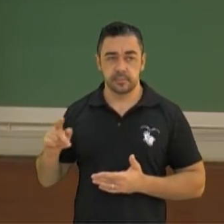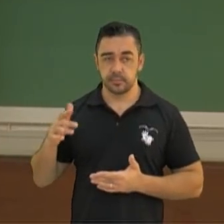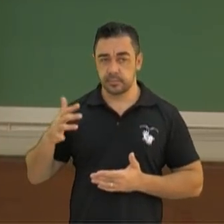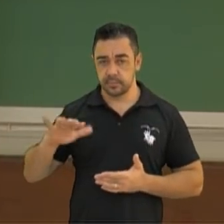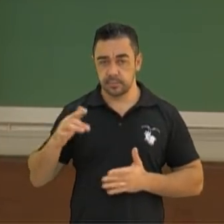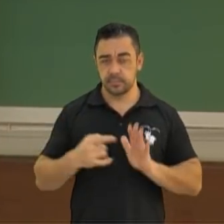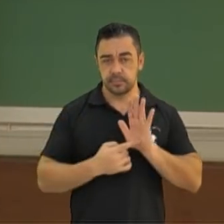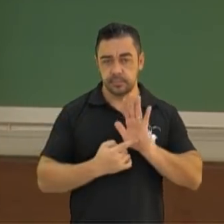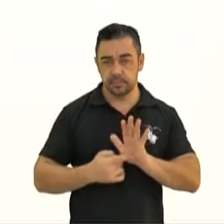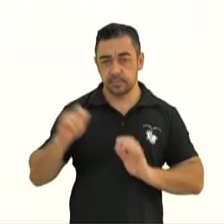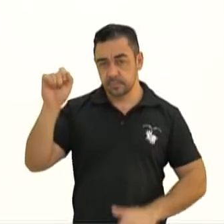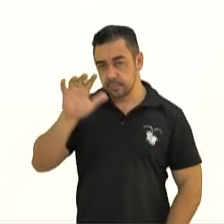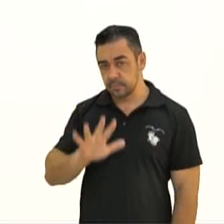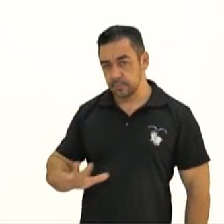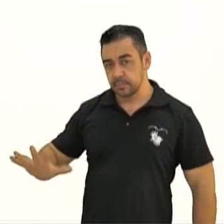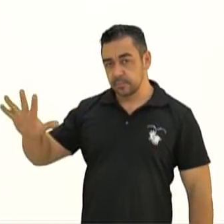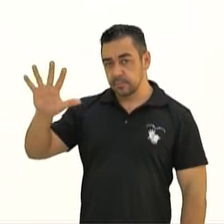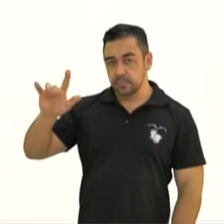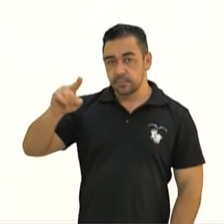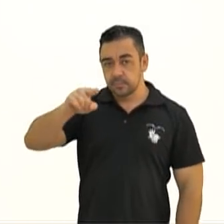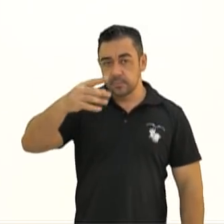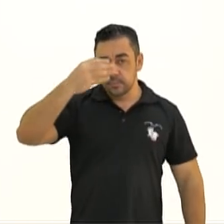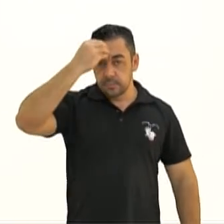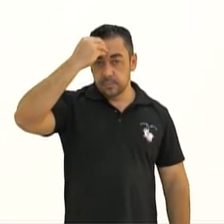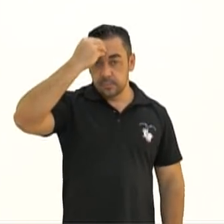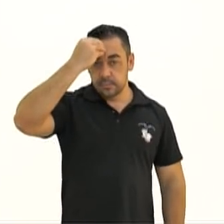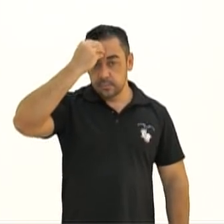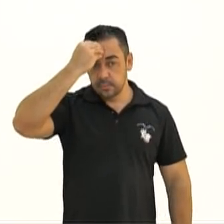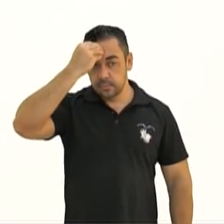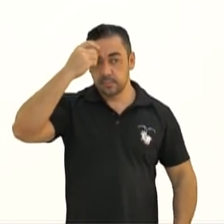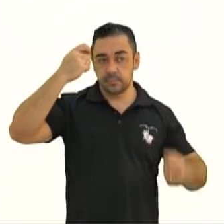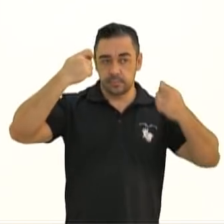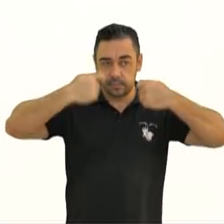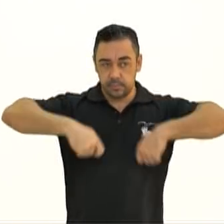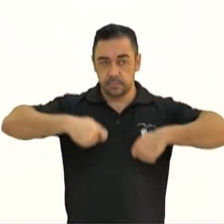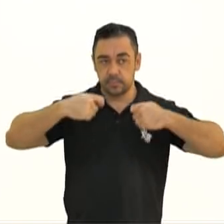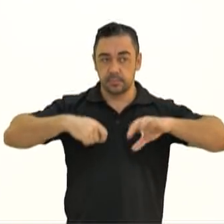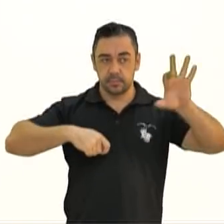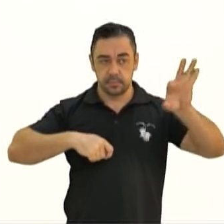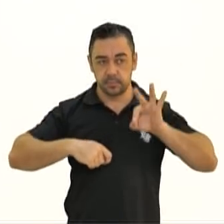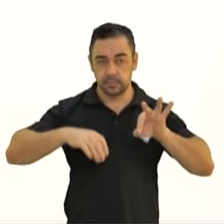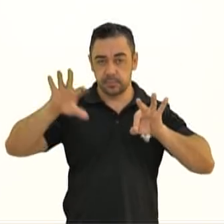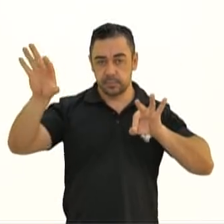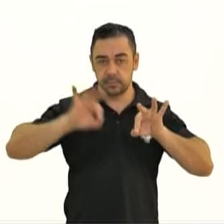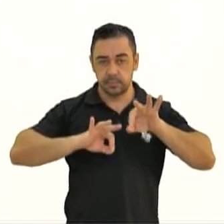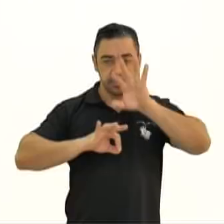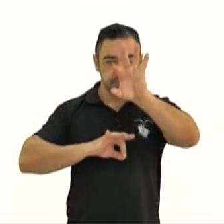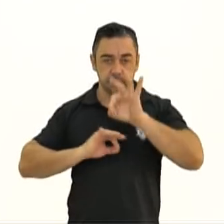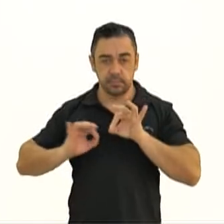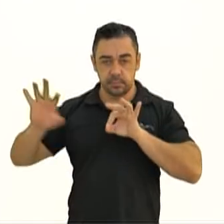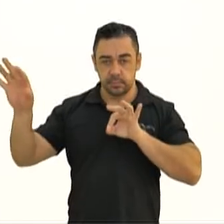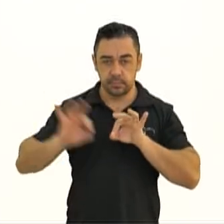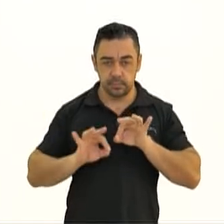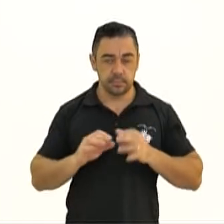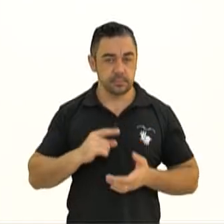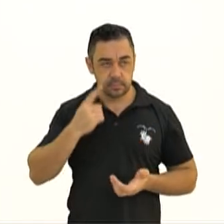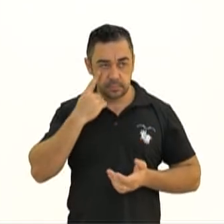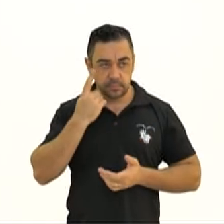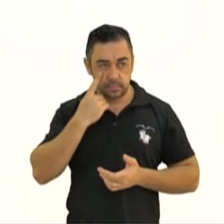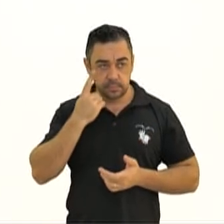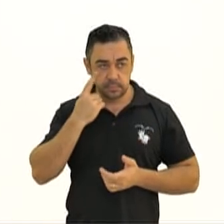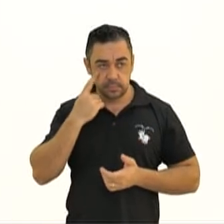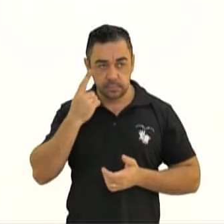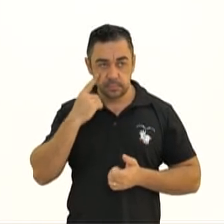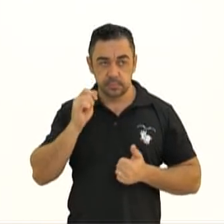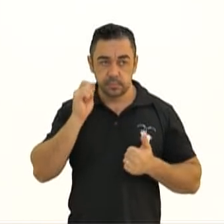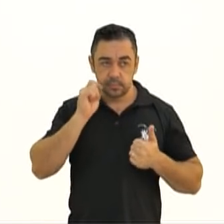um desenho para vocês gravarem bem que a amostra tem que ser significativa. Então, vocês viram que a professora colocou assim, uma